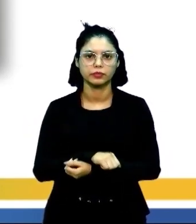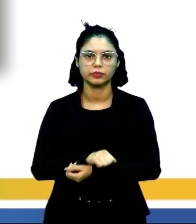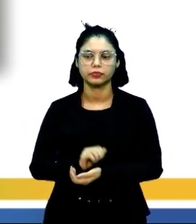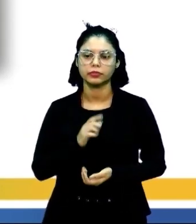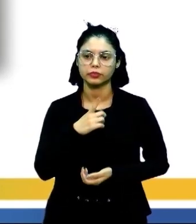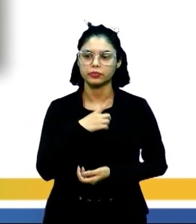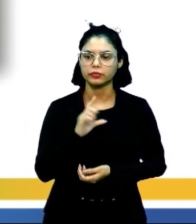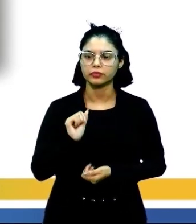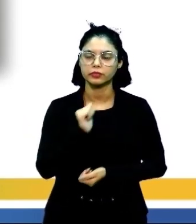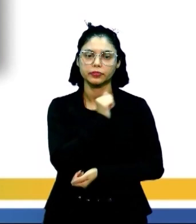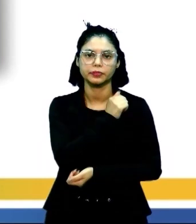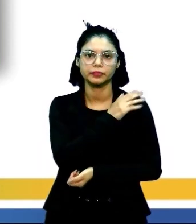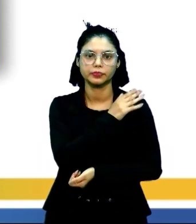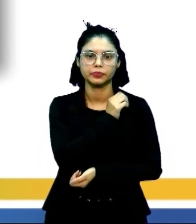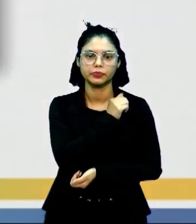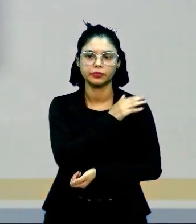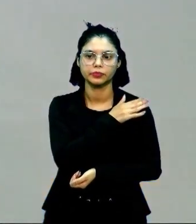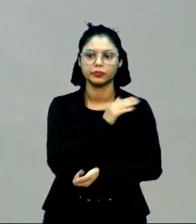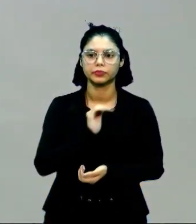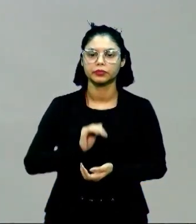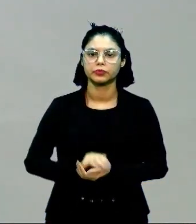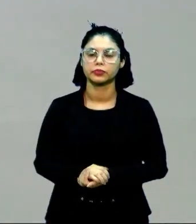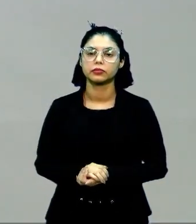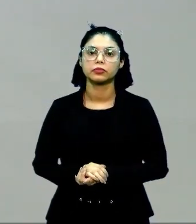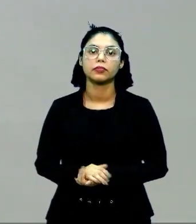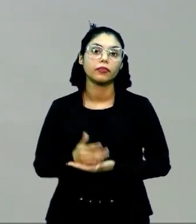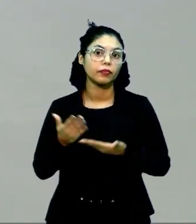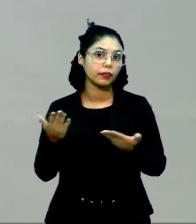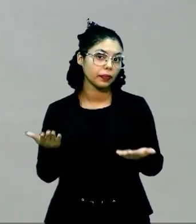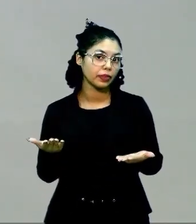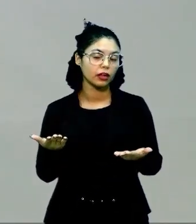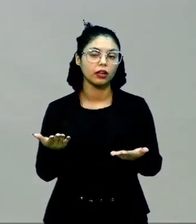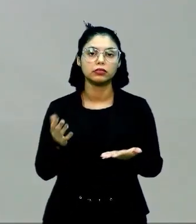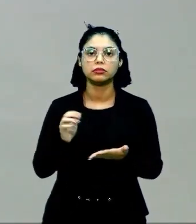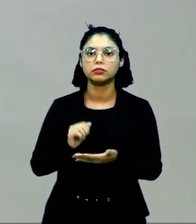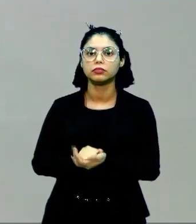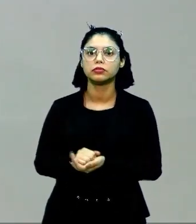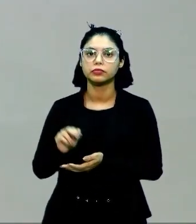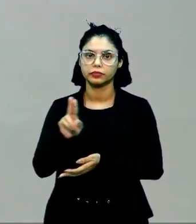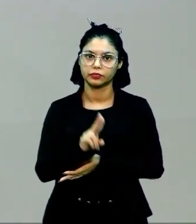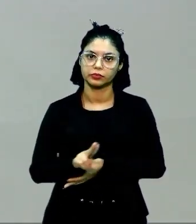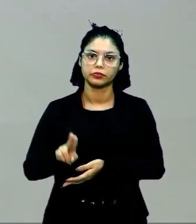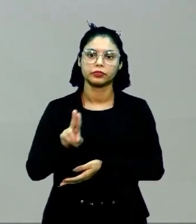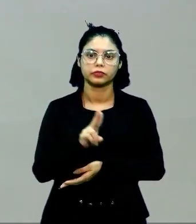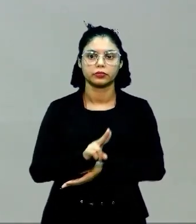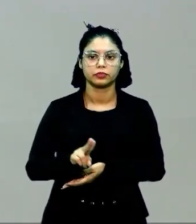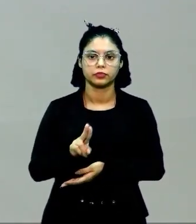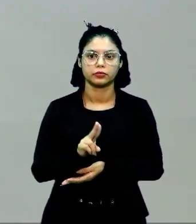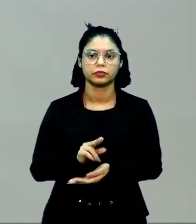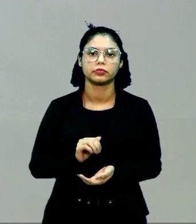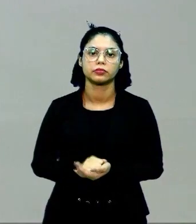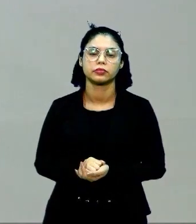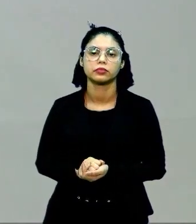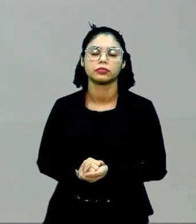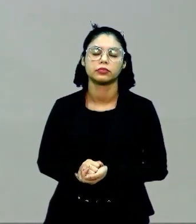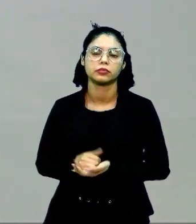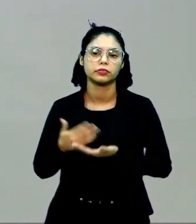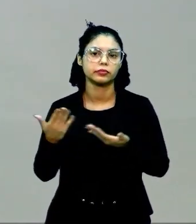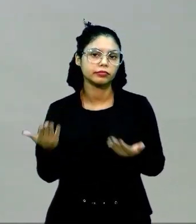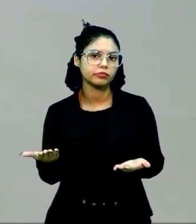nós temos aí preconceito. Infelizmente, né, eu utilizo essa palavra